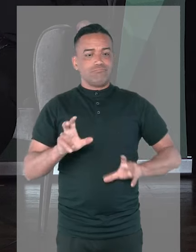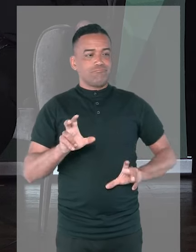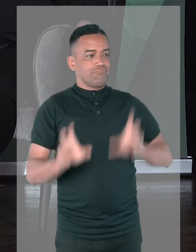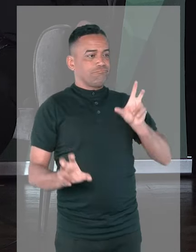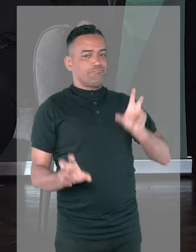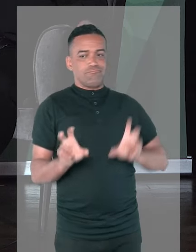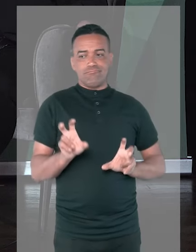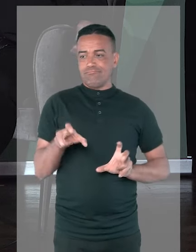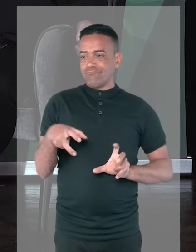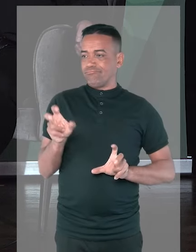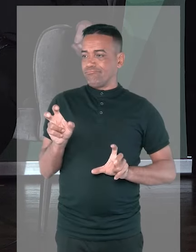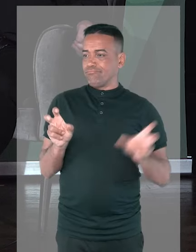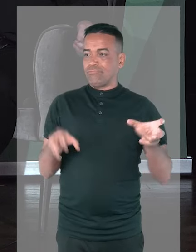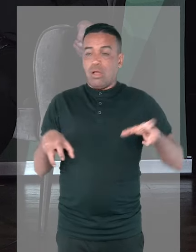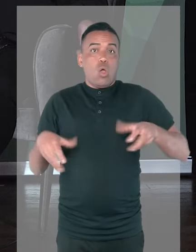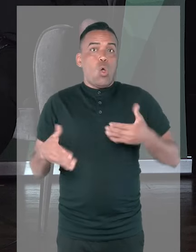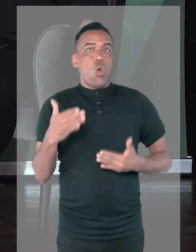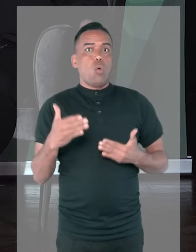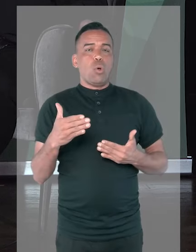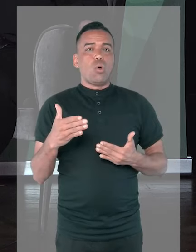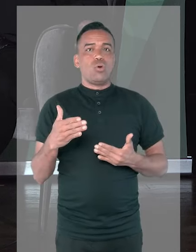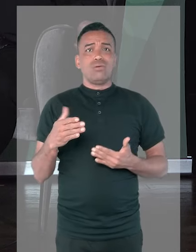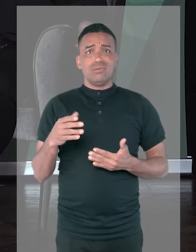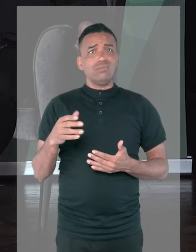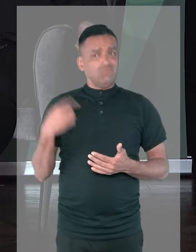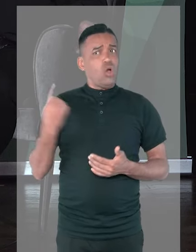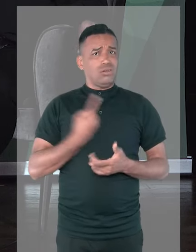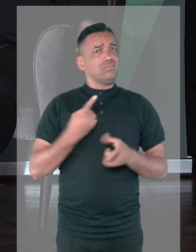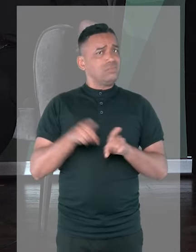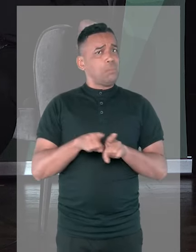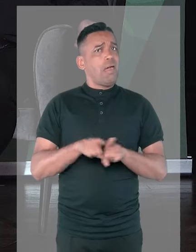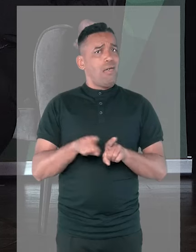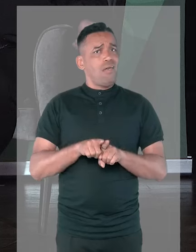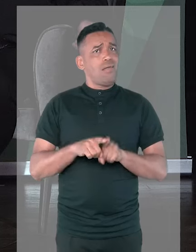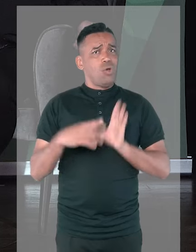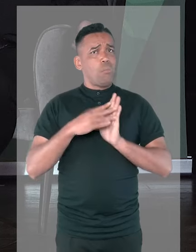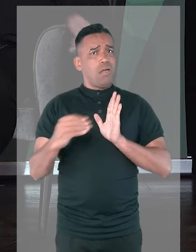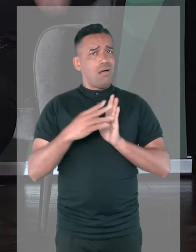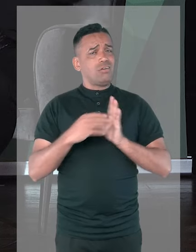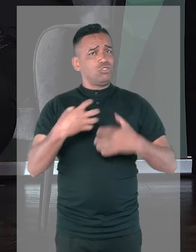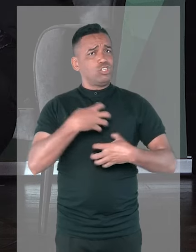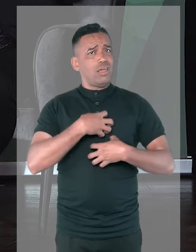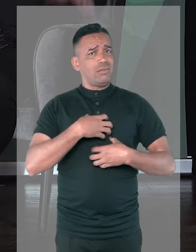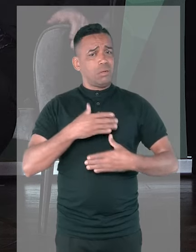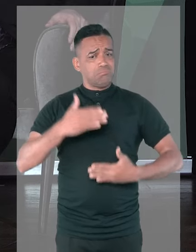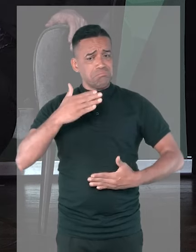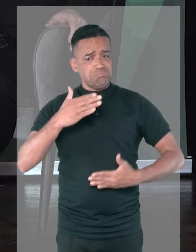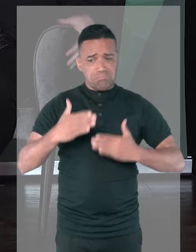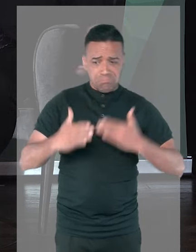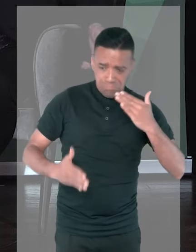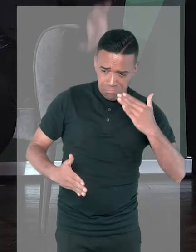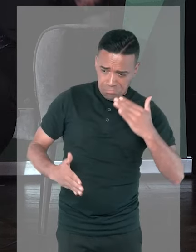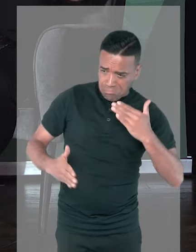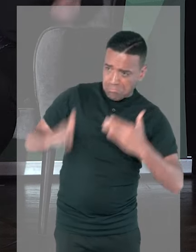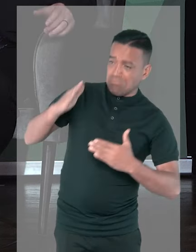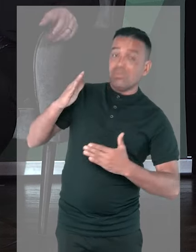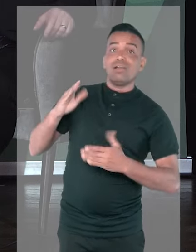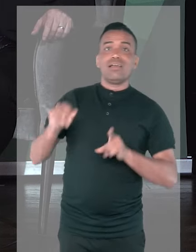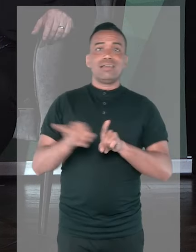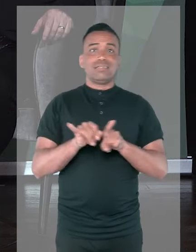somos, em grande medida. As pessoas têm vivido roboticamente, Se você tem, por exemplo, uma conta no